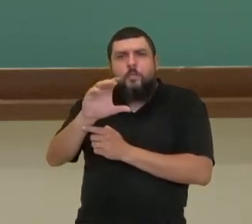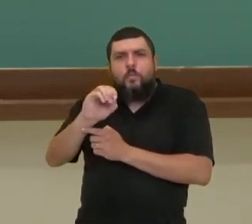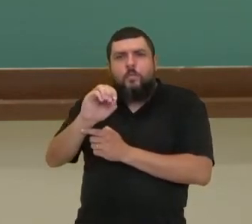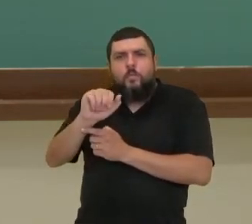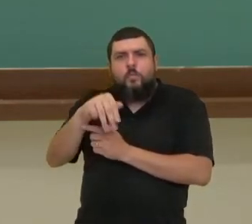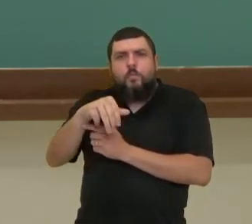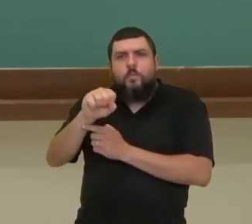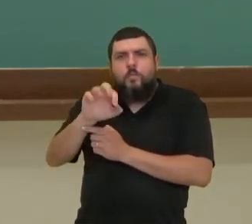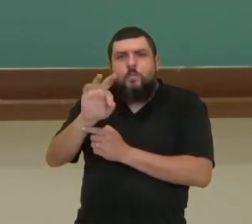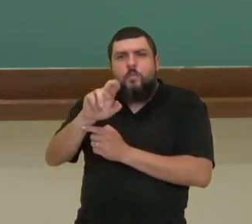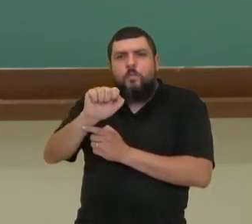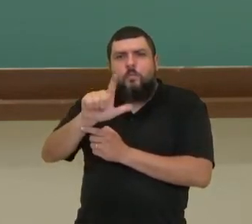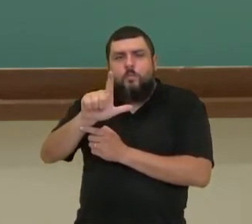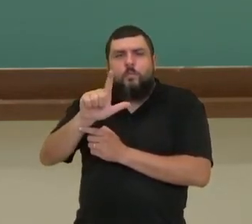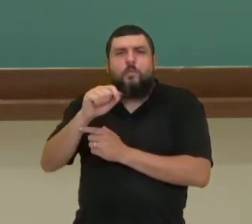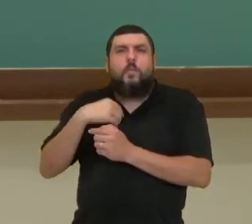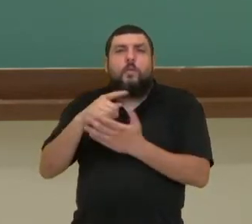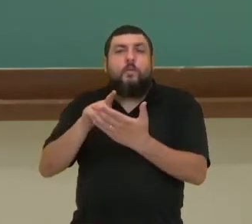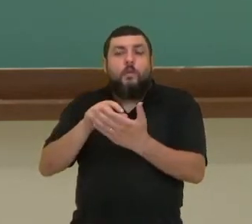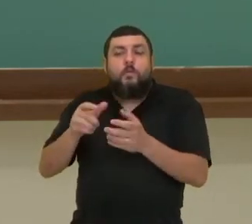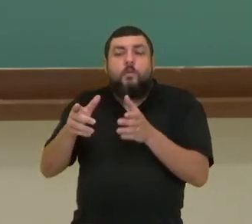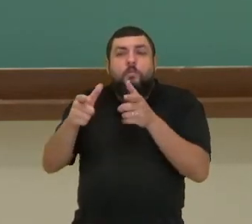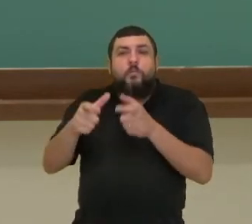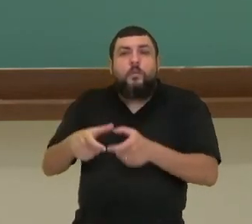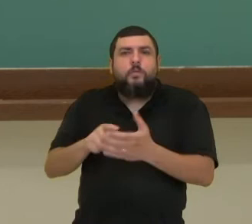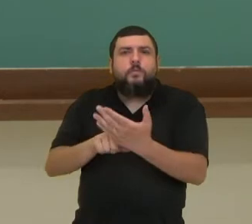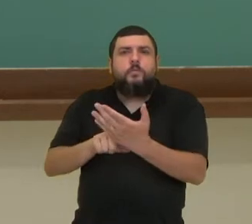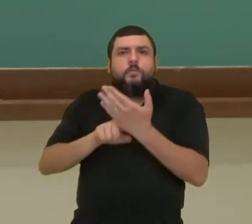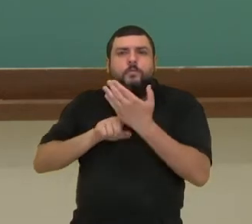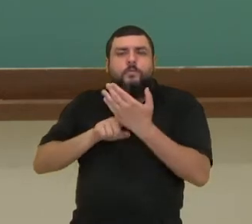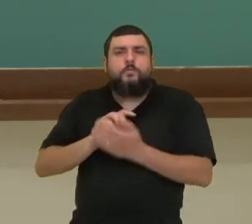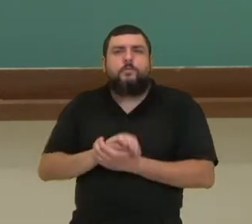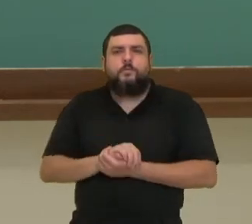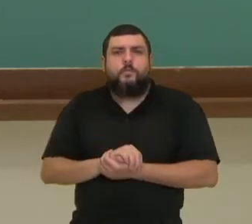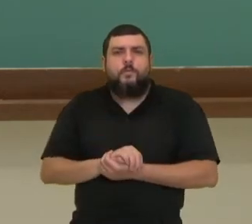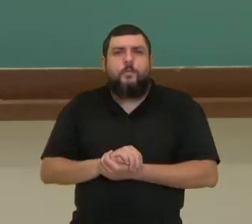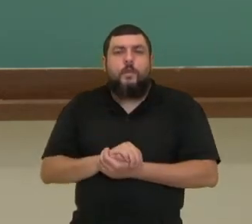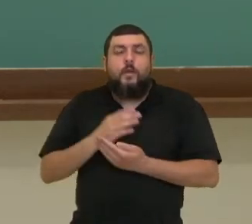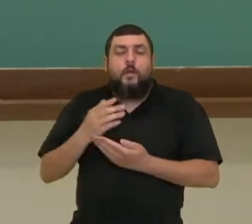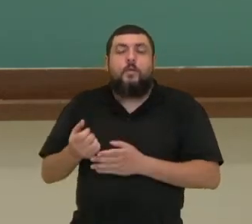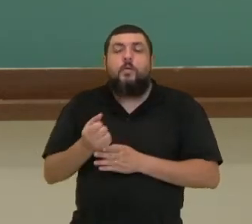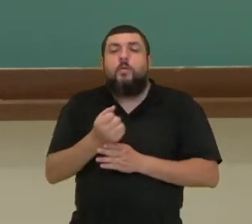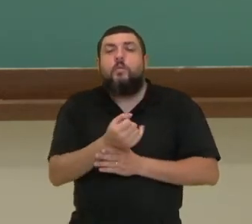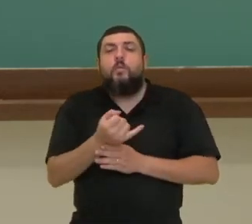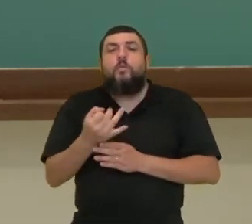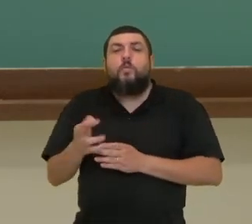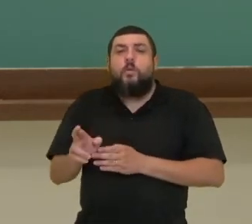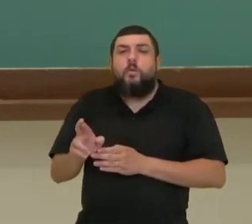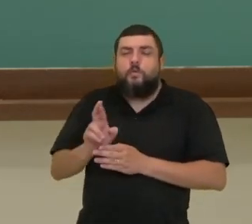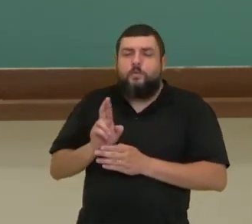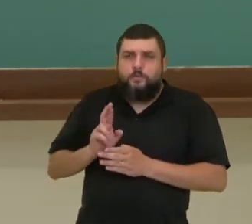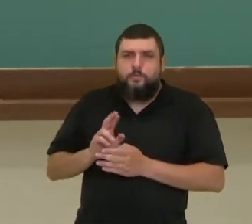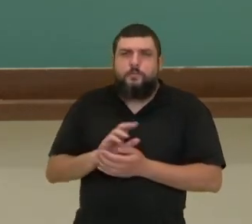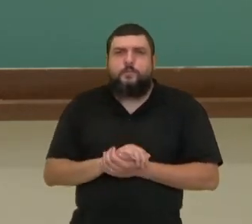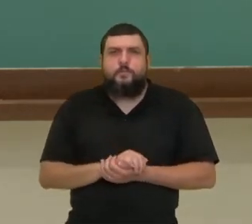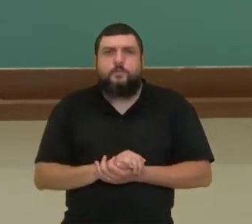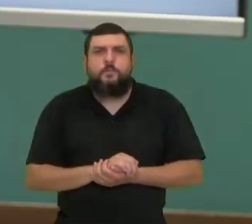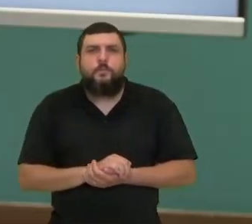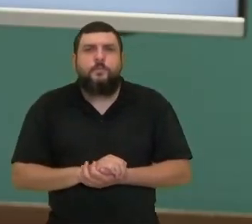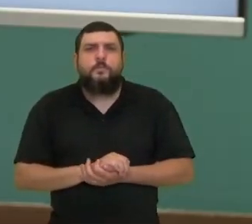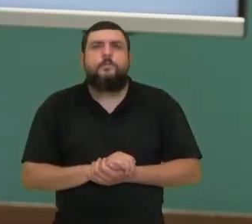de respostas possíveis que um determinado experimento aleatório pode nos fornecer,